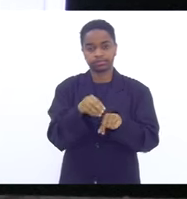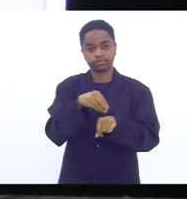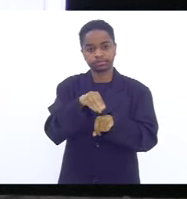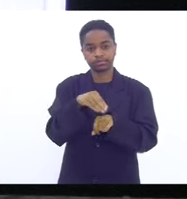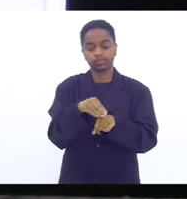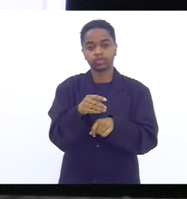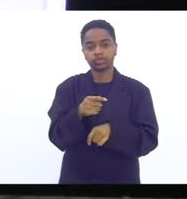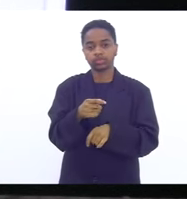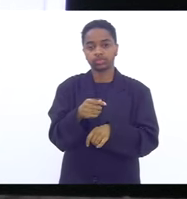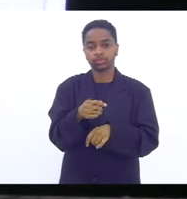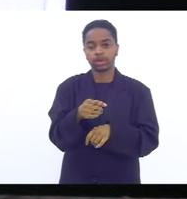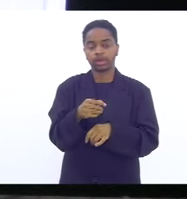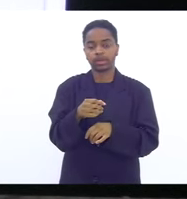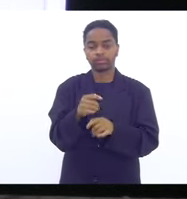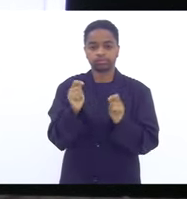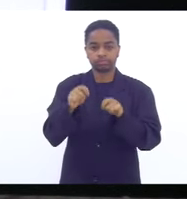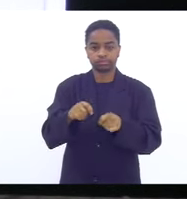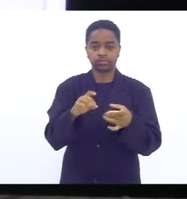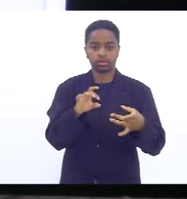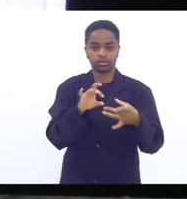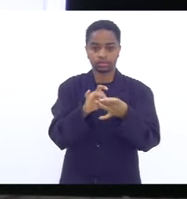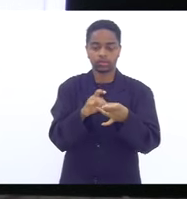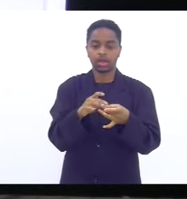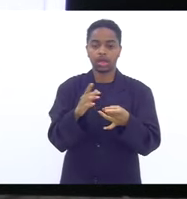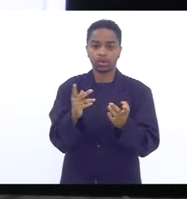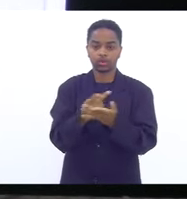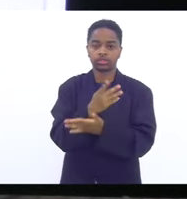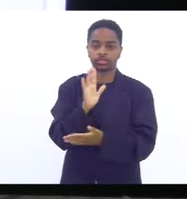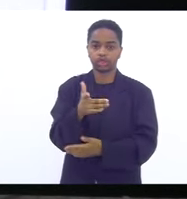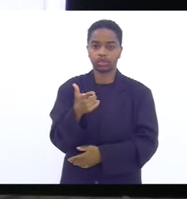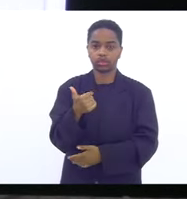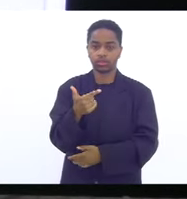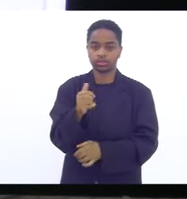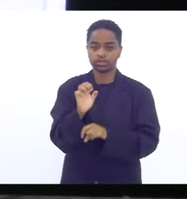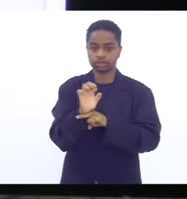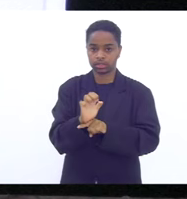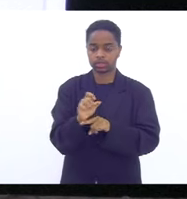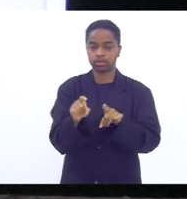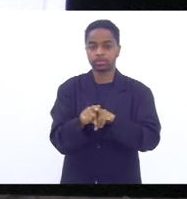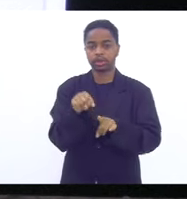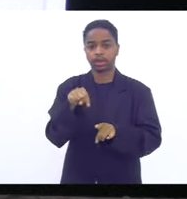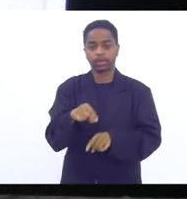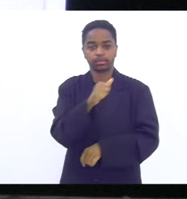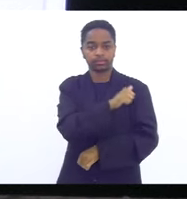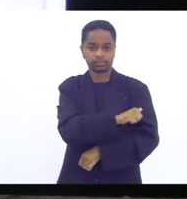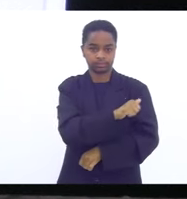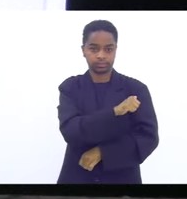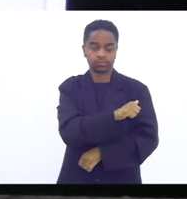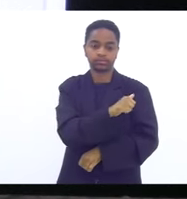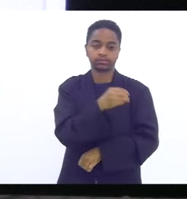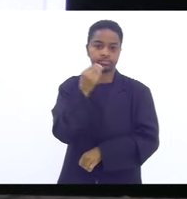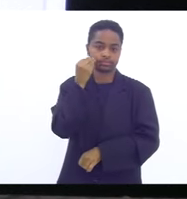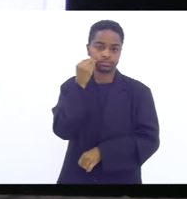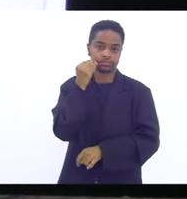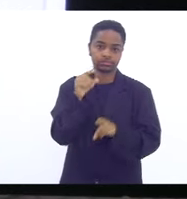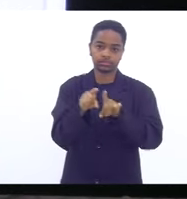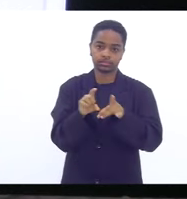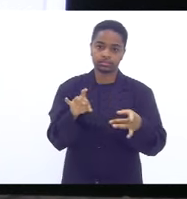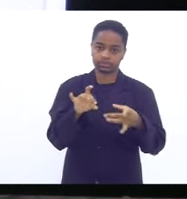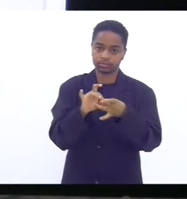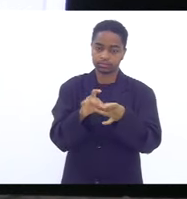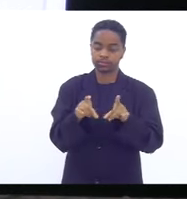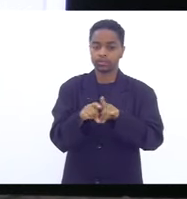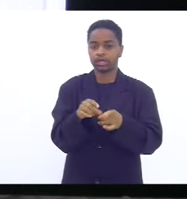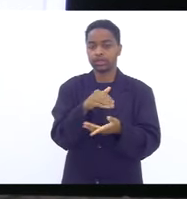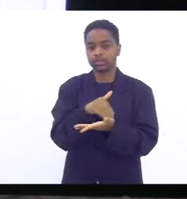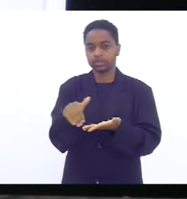a possibilidade de fazer esse convênio, que já existe em 12 estados brasileiros e que o Rio de Janeiro pretende também ser signatário dela. O secretário